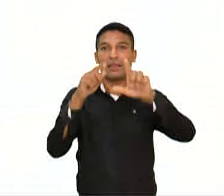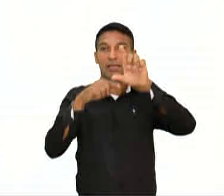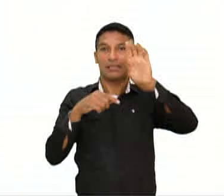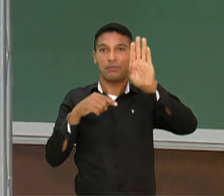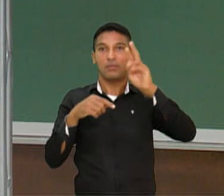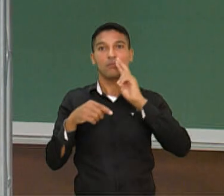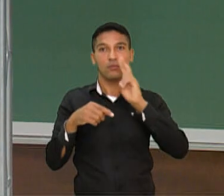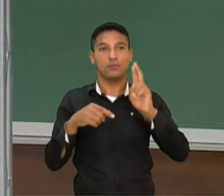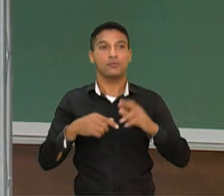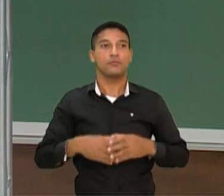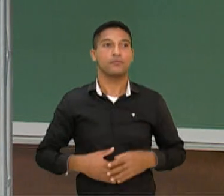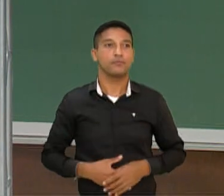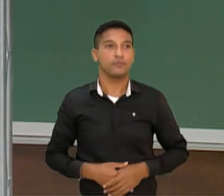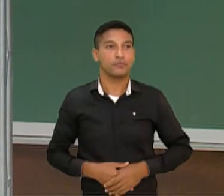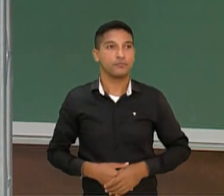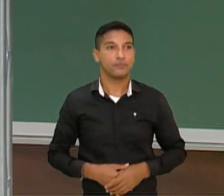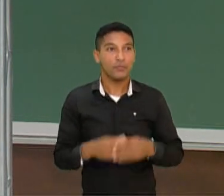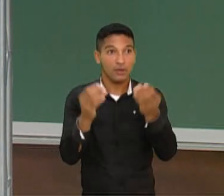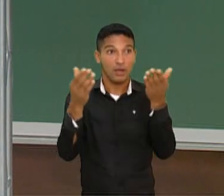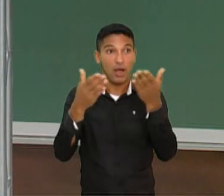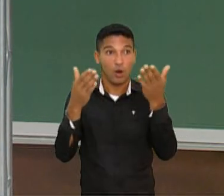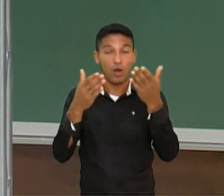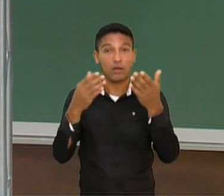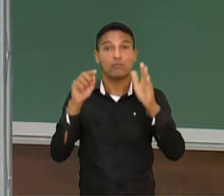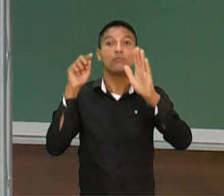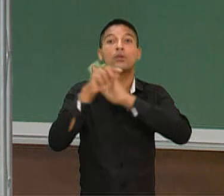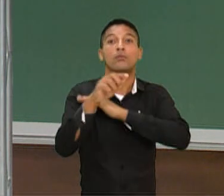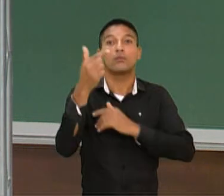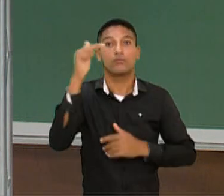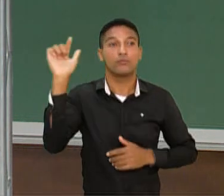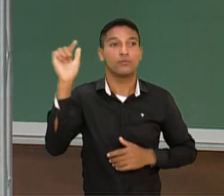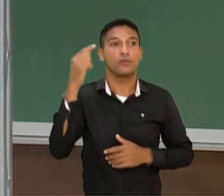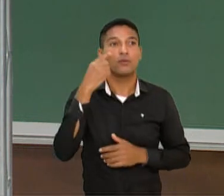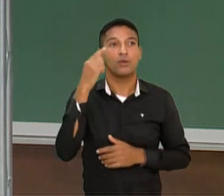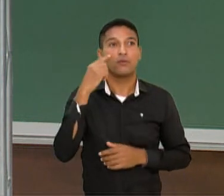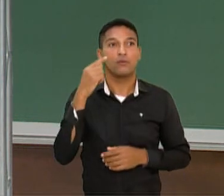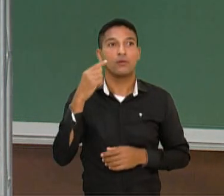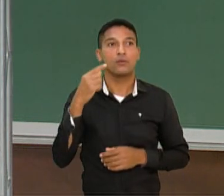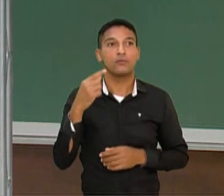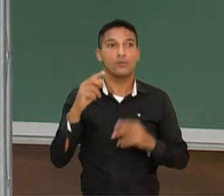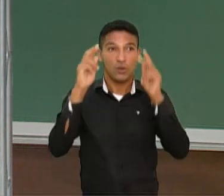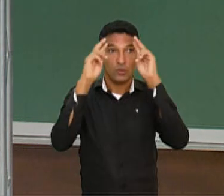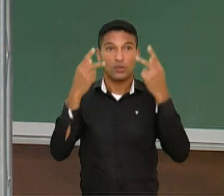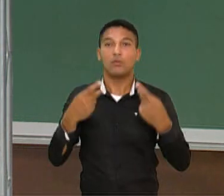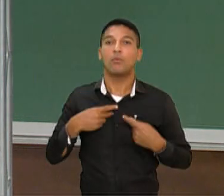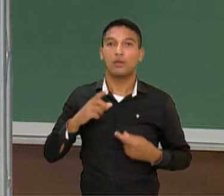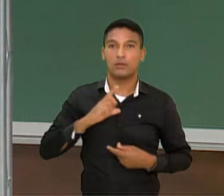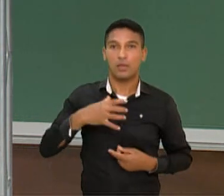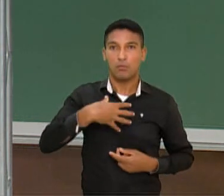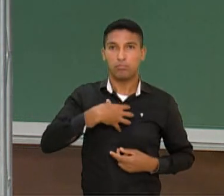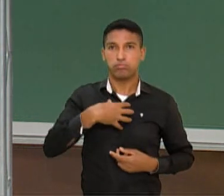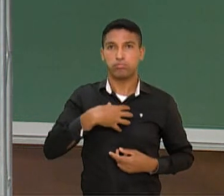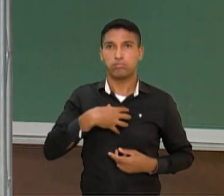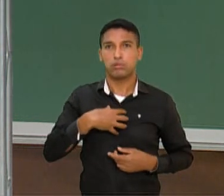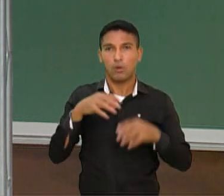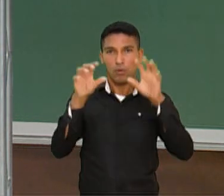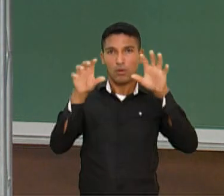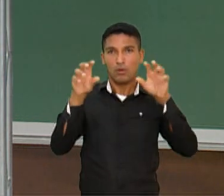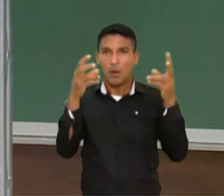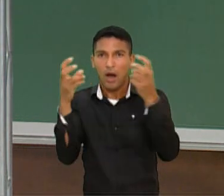um pouquinho da PUC do Rio de Janeiro. O homem possui diversos receptores sensoriais através dos quais recebe informações do meio